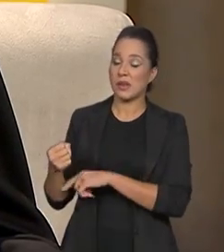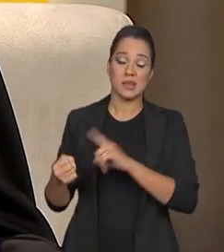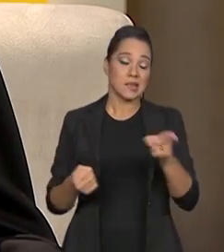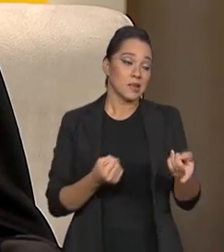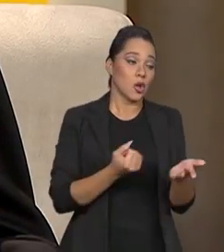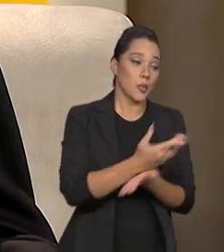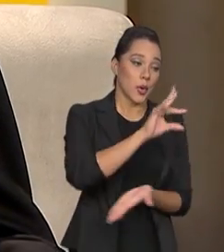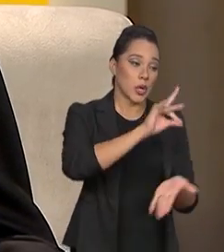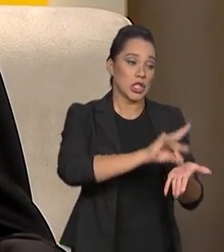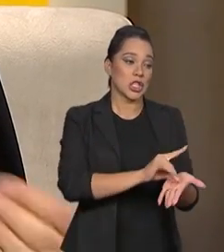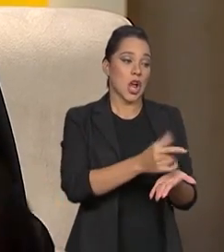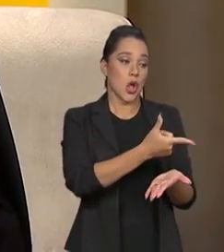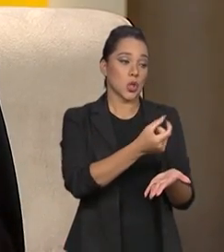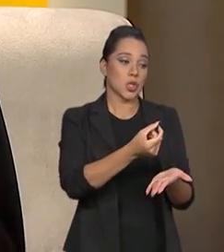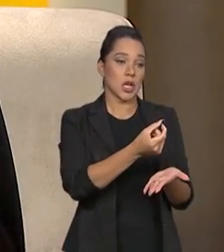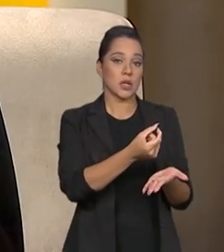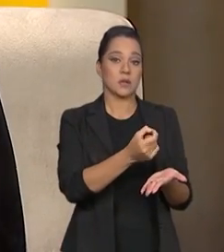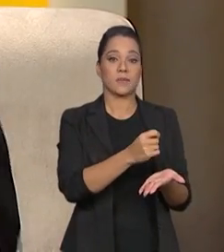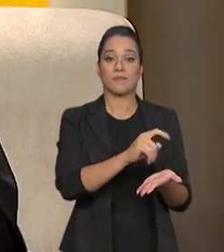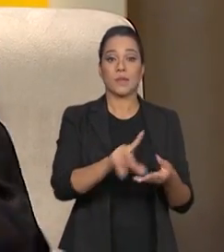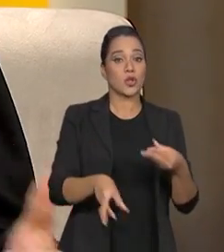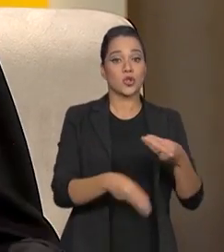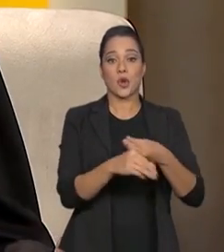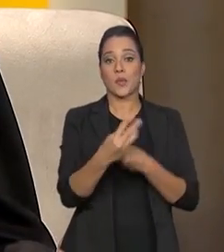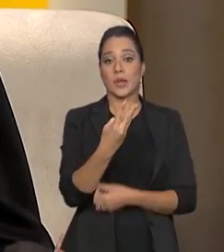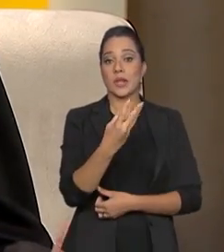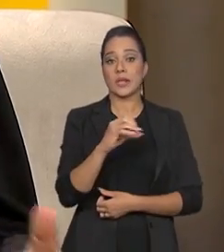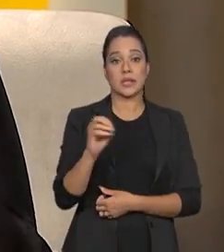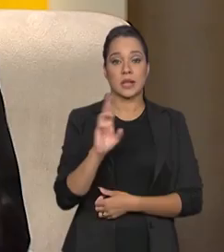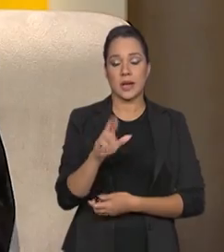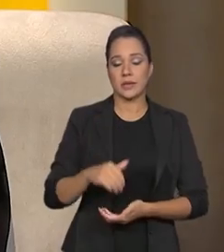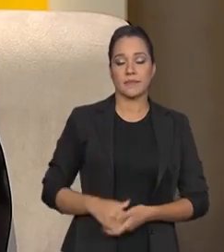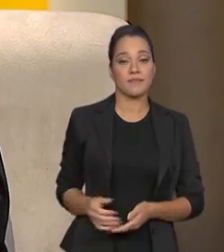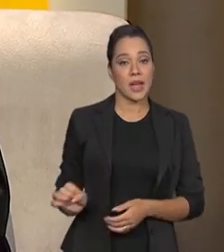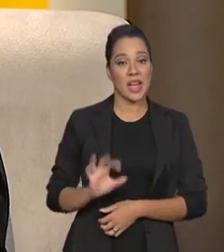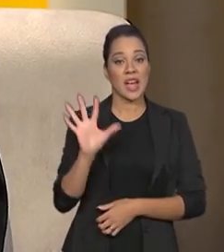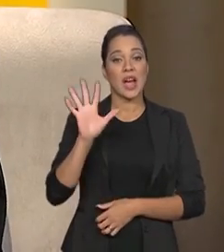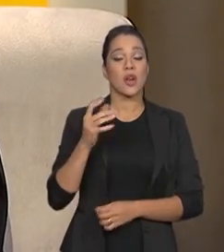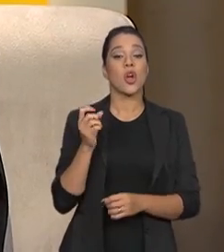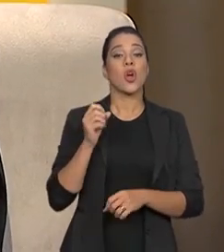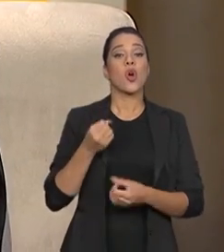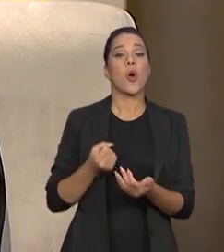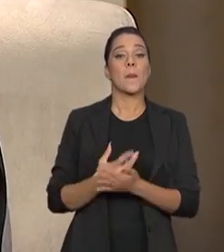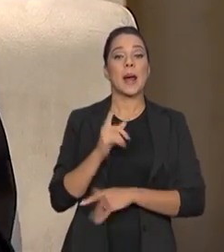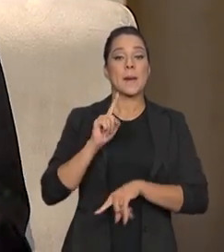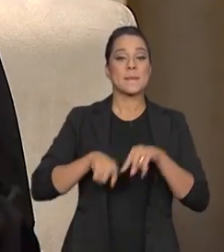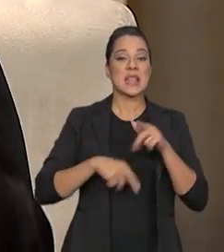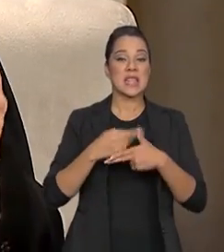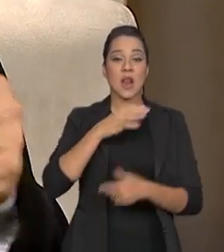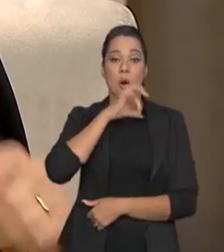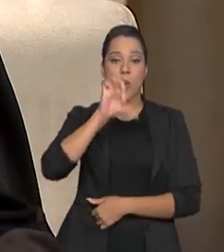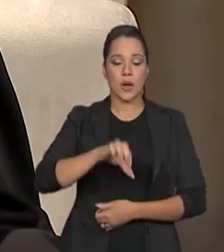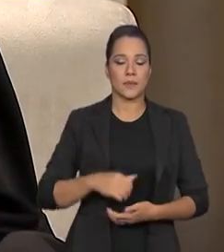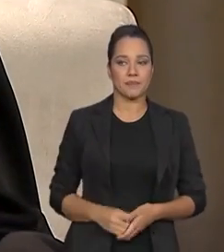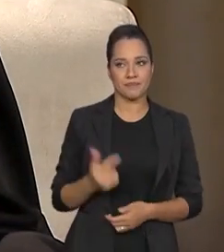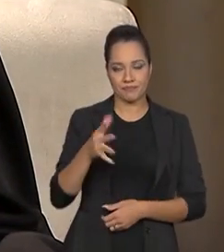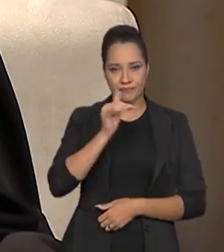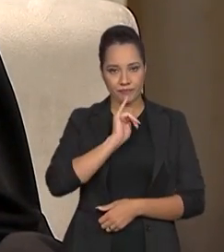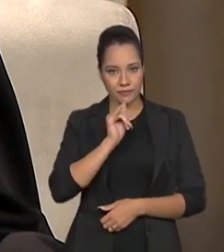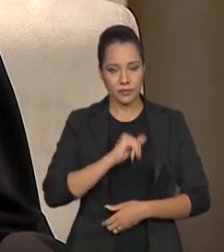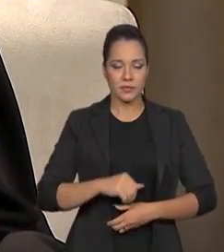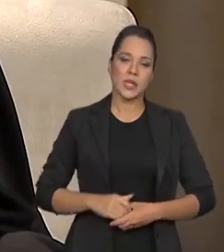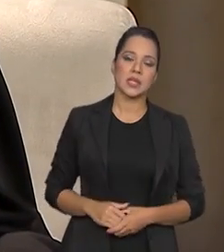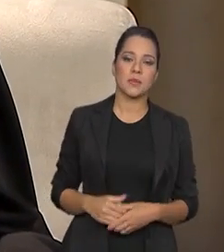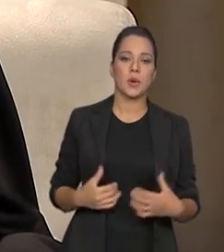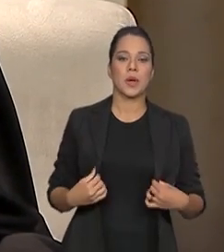produto de qualidade Então o que é caro para as pessoas e para as empresas é comprar um material de má qualidade um outro exemplo que eu dou para você